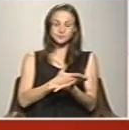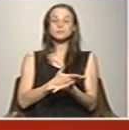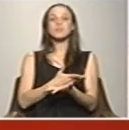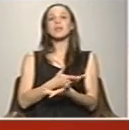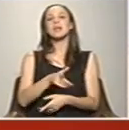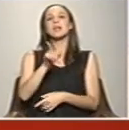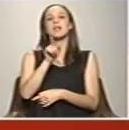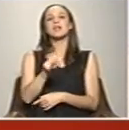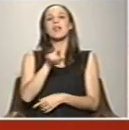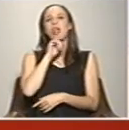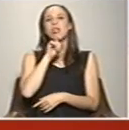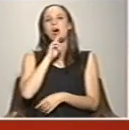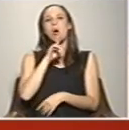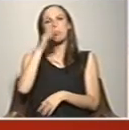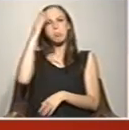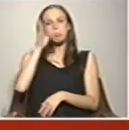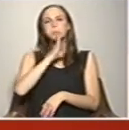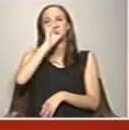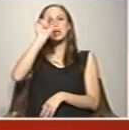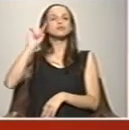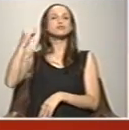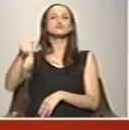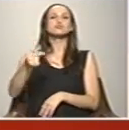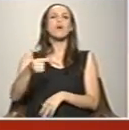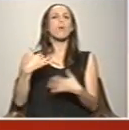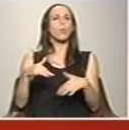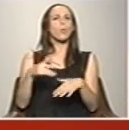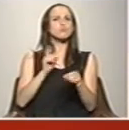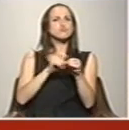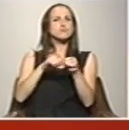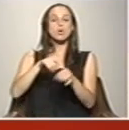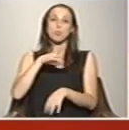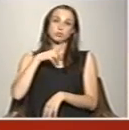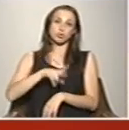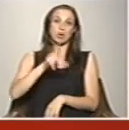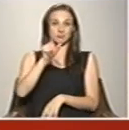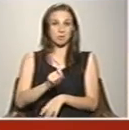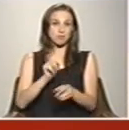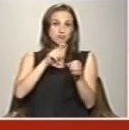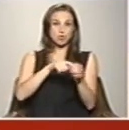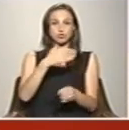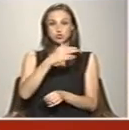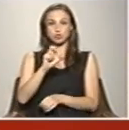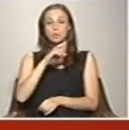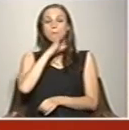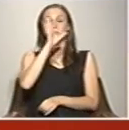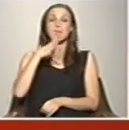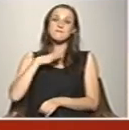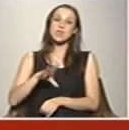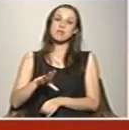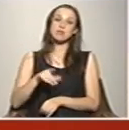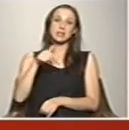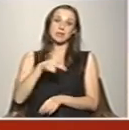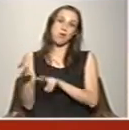grande receptividade de outros países. Ou seja, a partir daí, Portugal foi um deles. Portugal foi um dos 18 países que quis receber o 3-Day